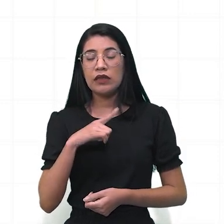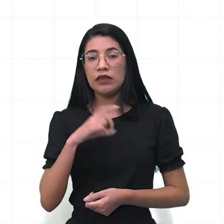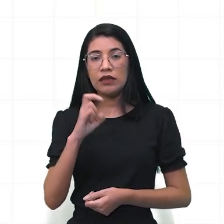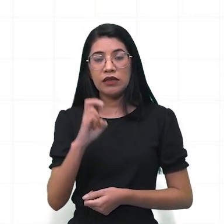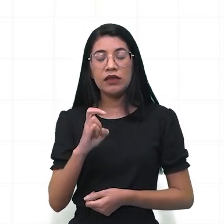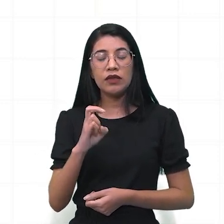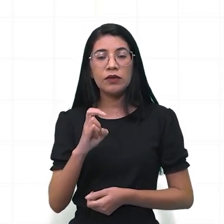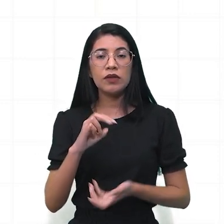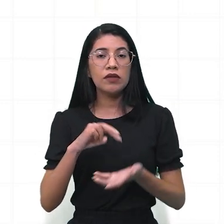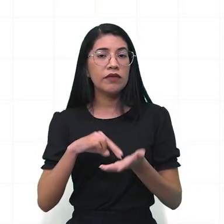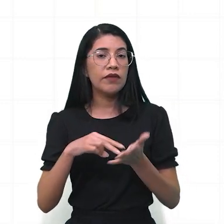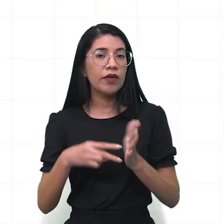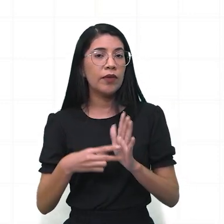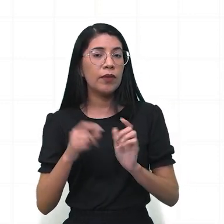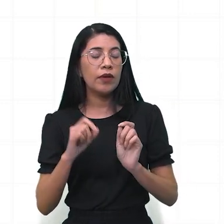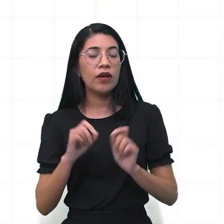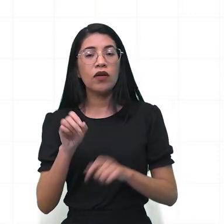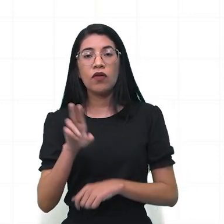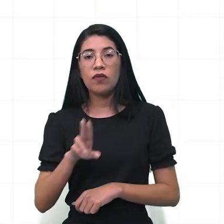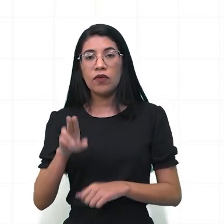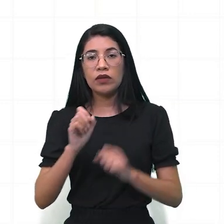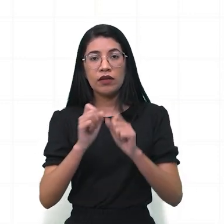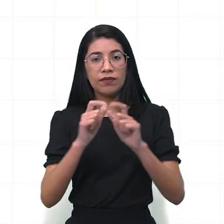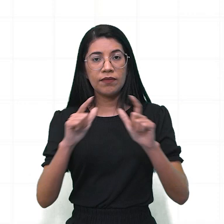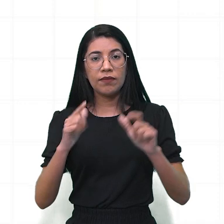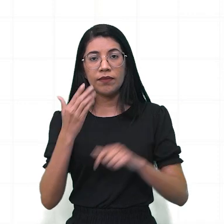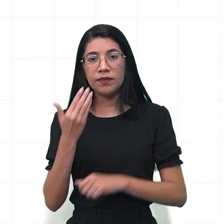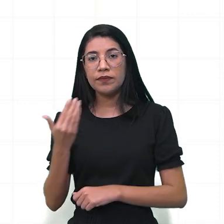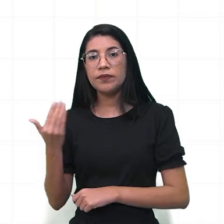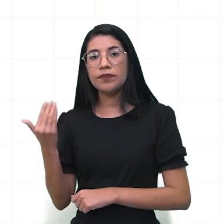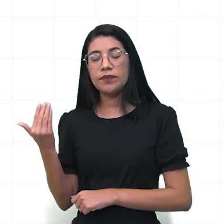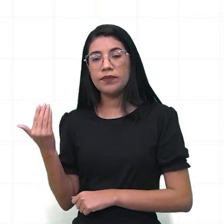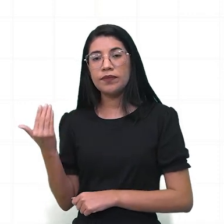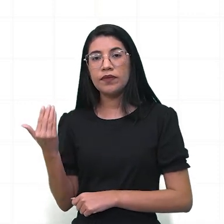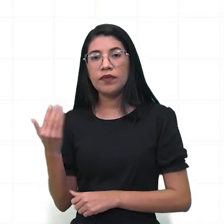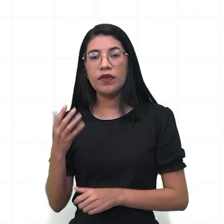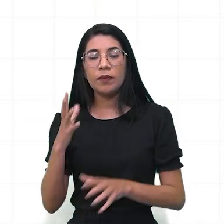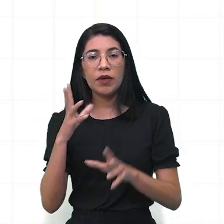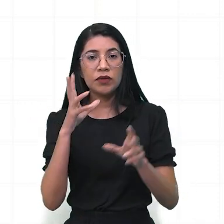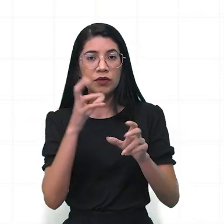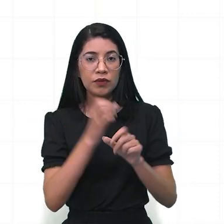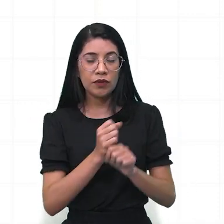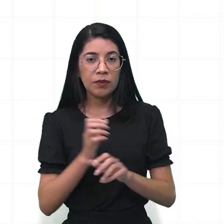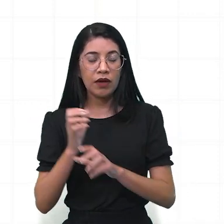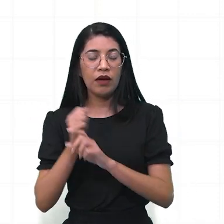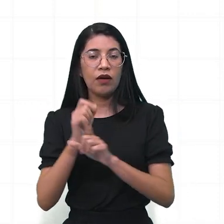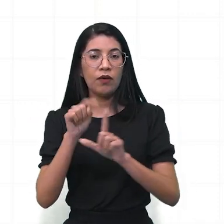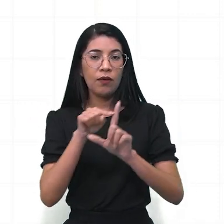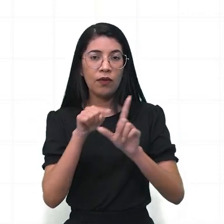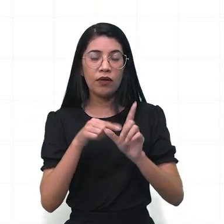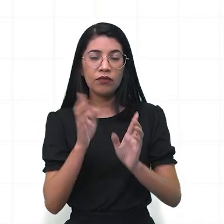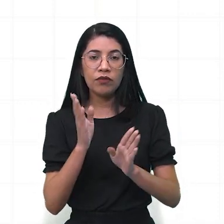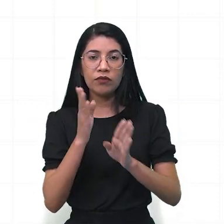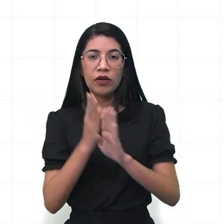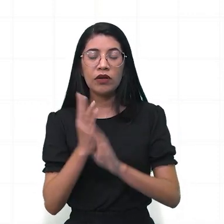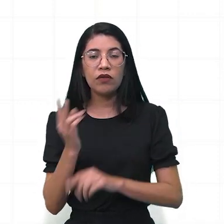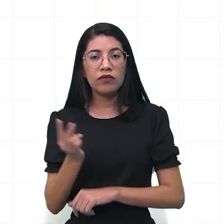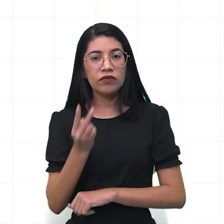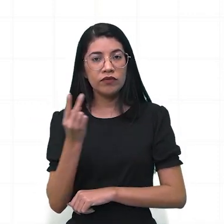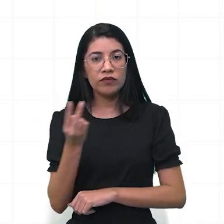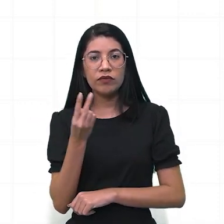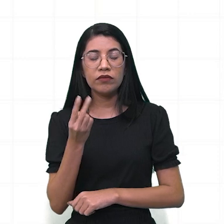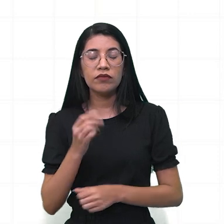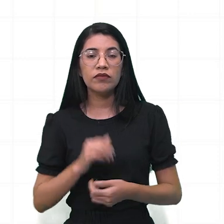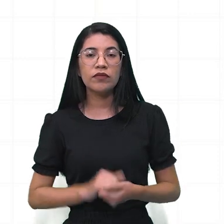lados, eu vou utilizar essa equação aqui, tá? Equação da soma, para encontrar, ó, a soma dos